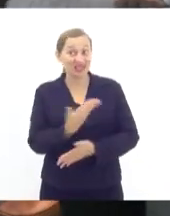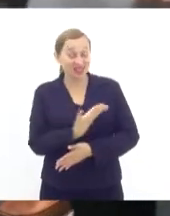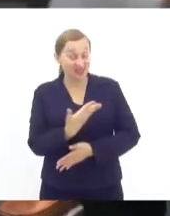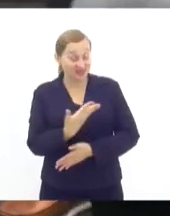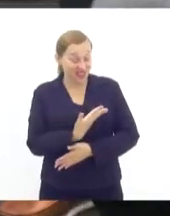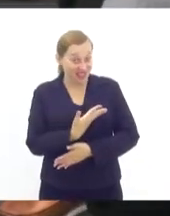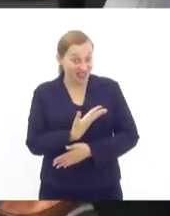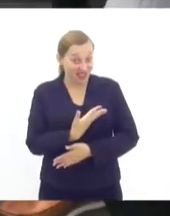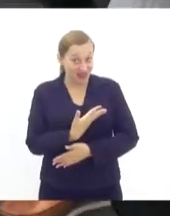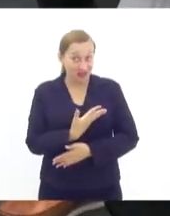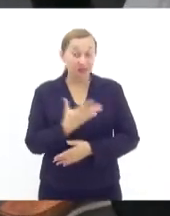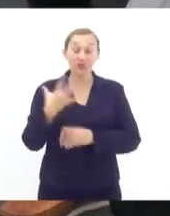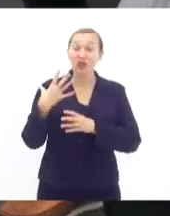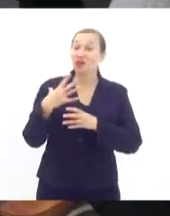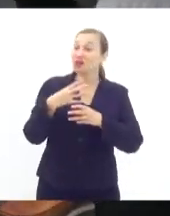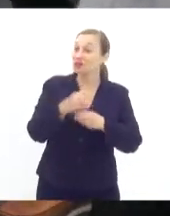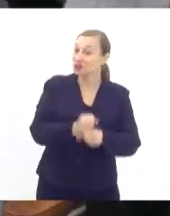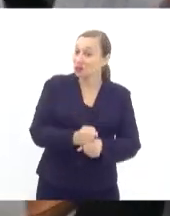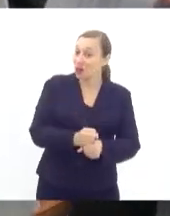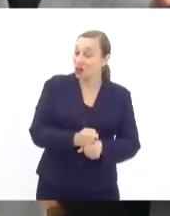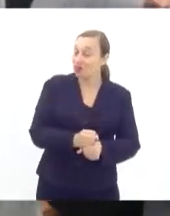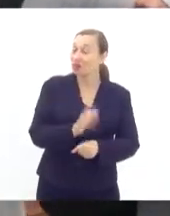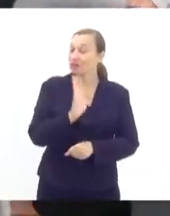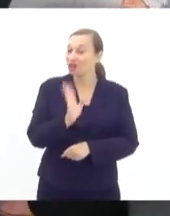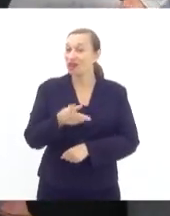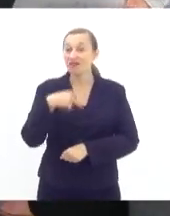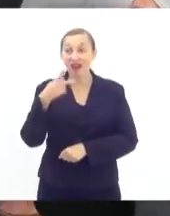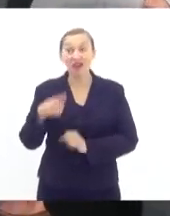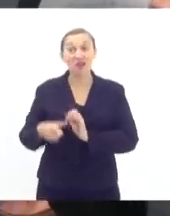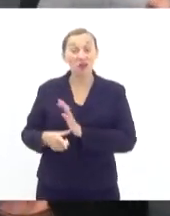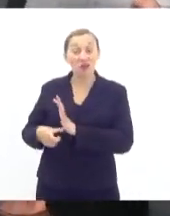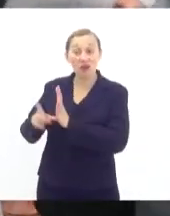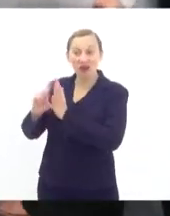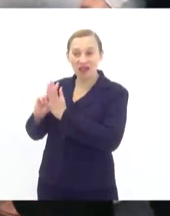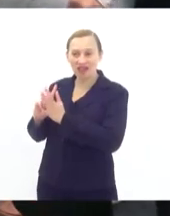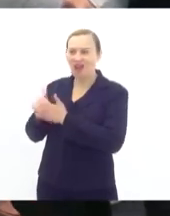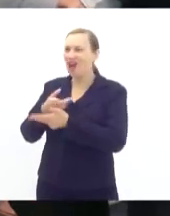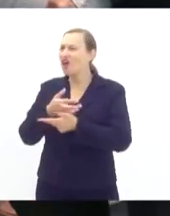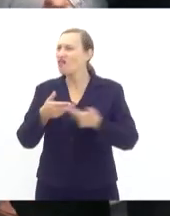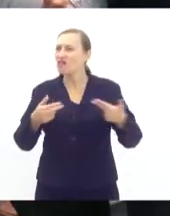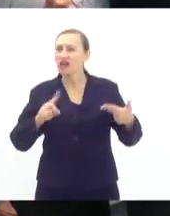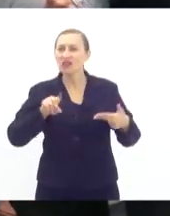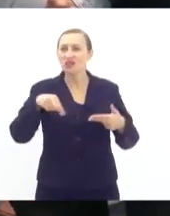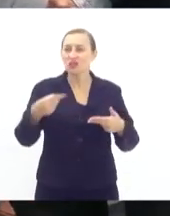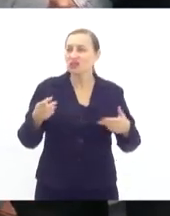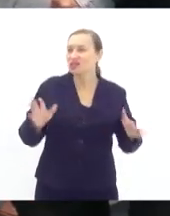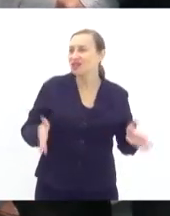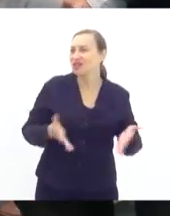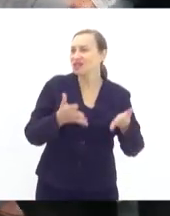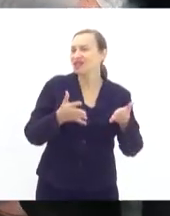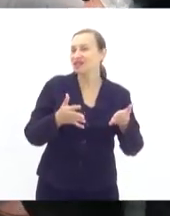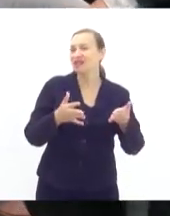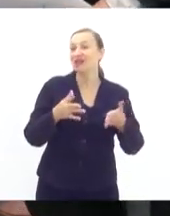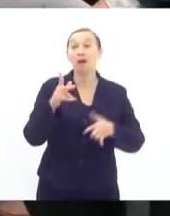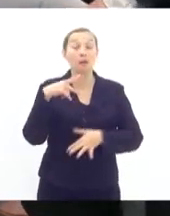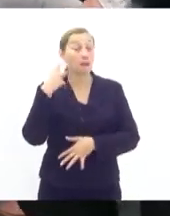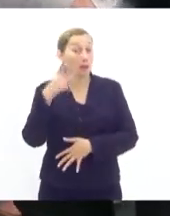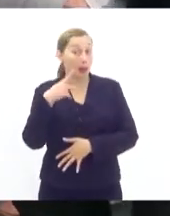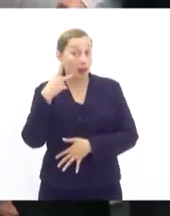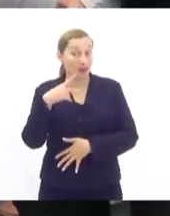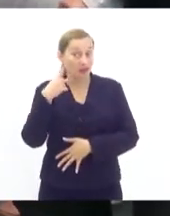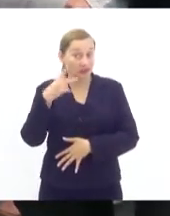esse se soma Como já tinha dito antes há várias outras iniciativas parlamentares